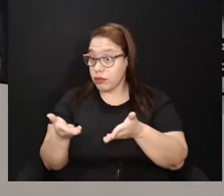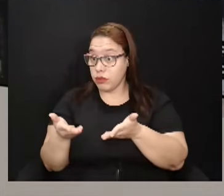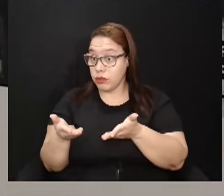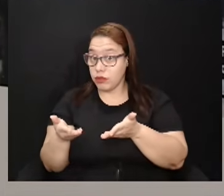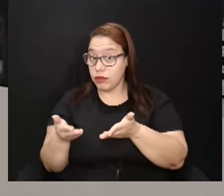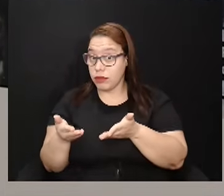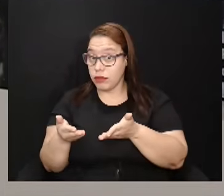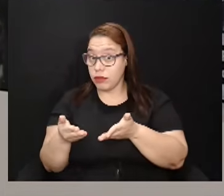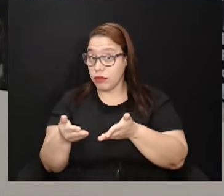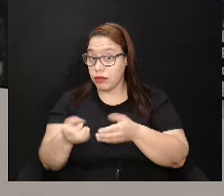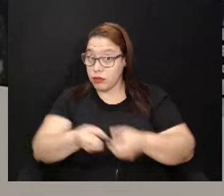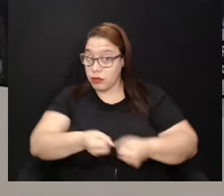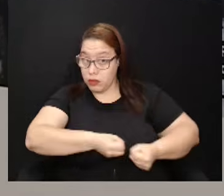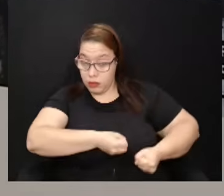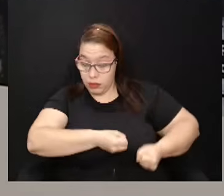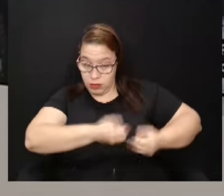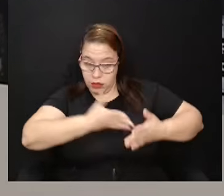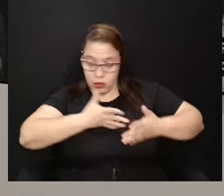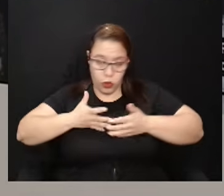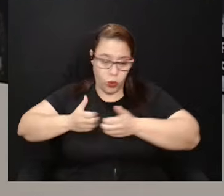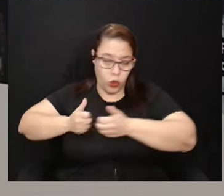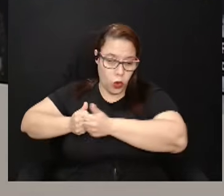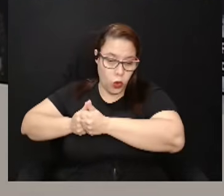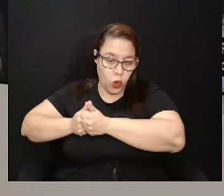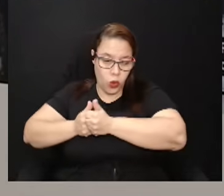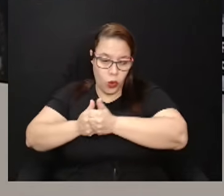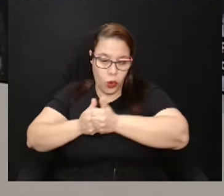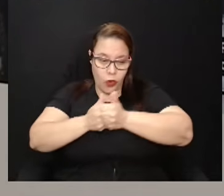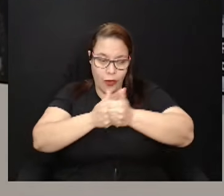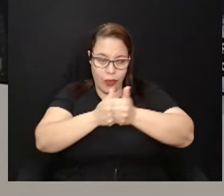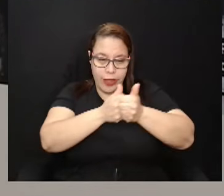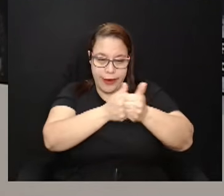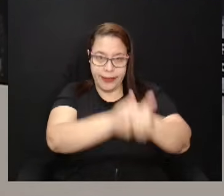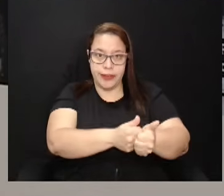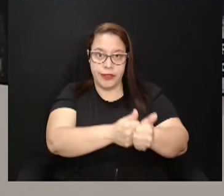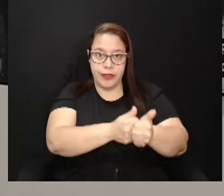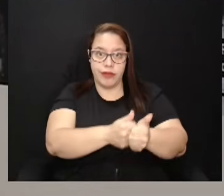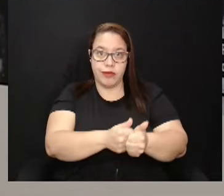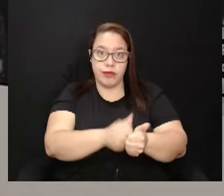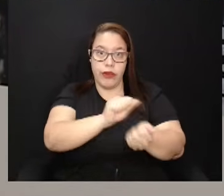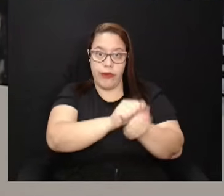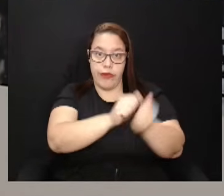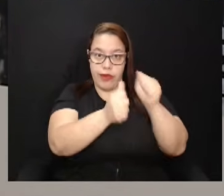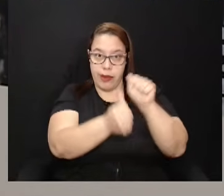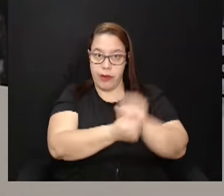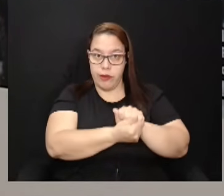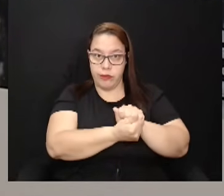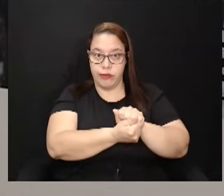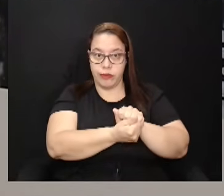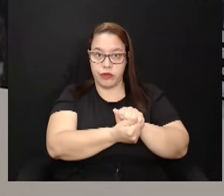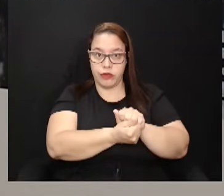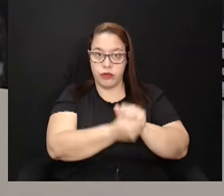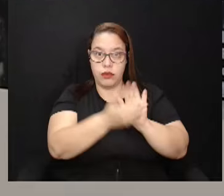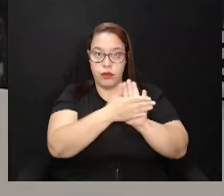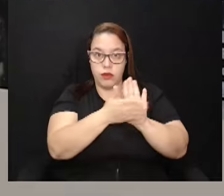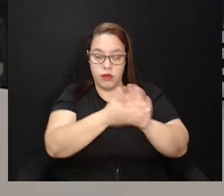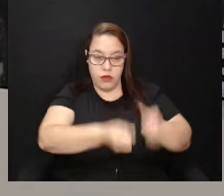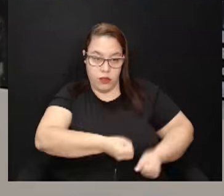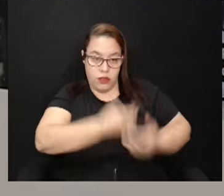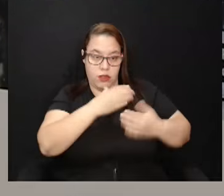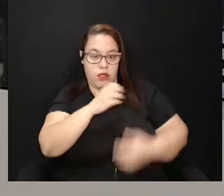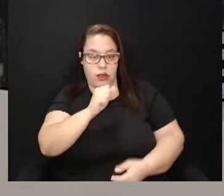foi me acompanhando, e de repente fiz uma adaptação em cima do poema de Castro Alves. E a